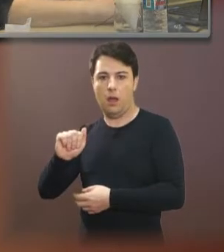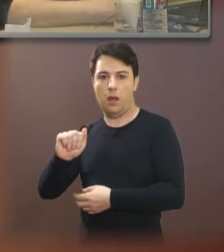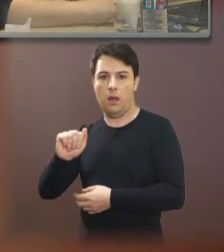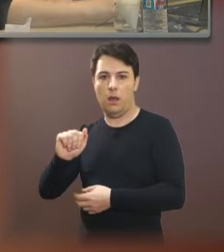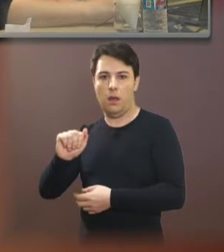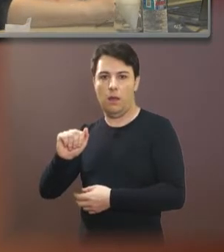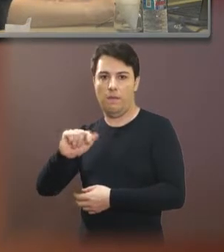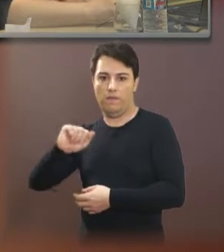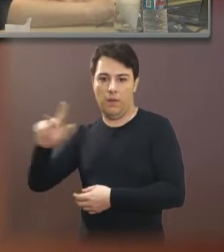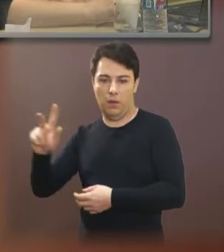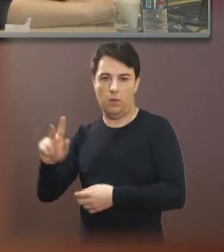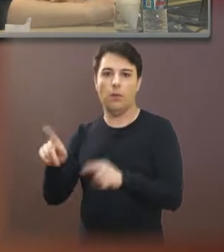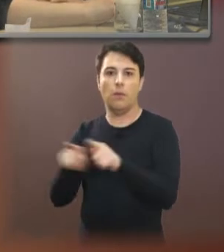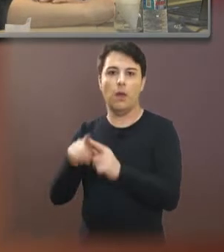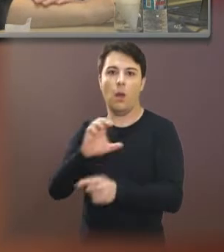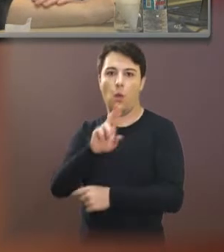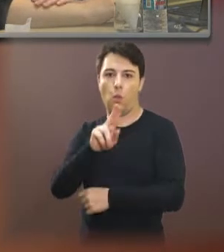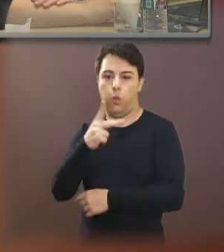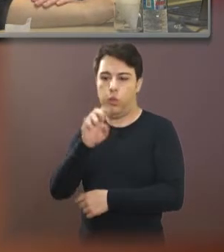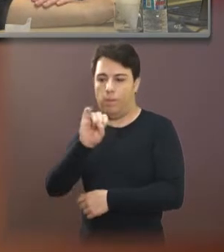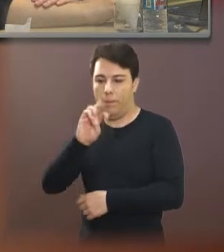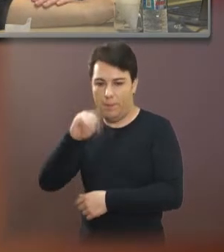e o Córrego do Cupim.